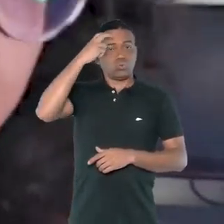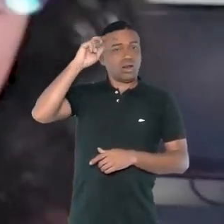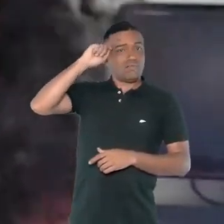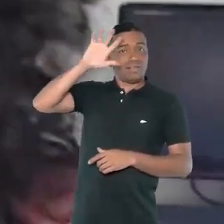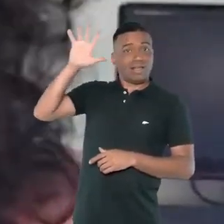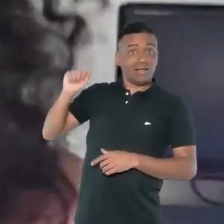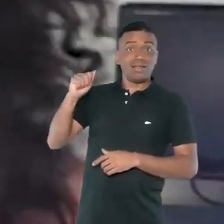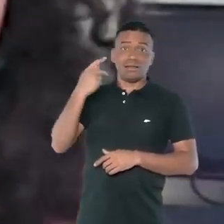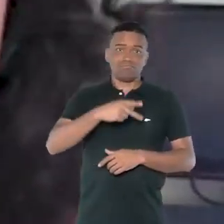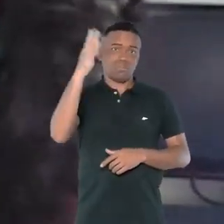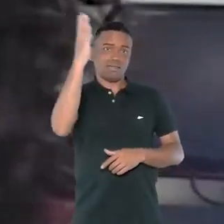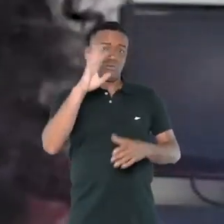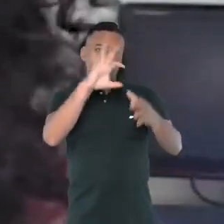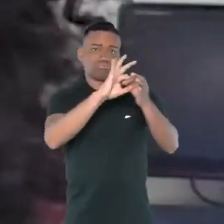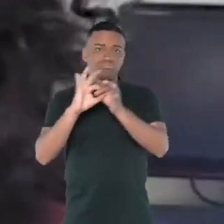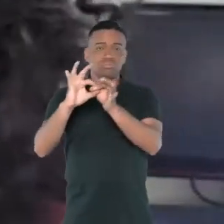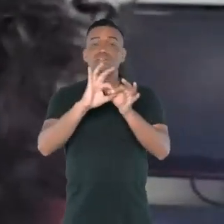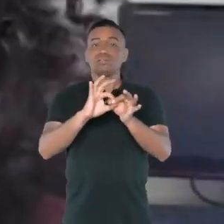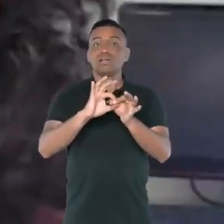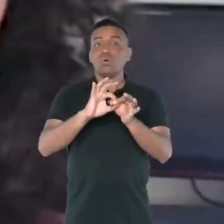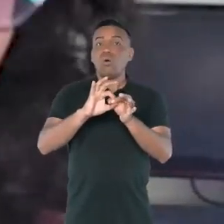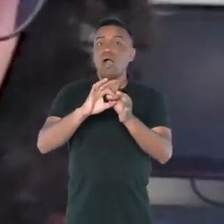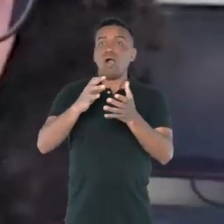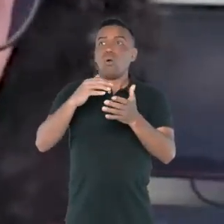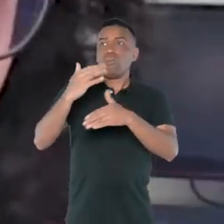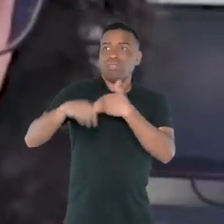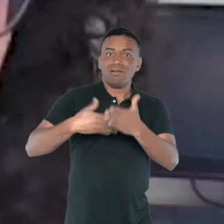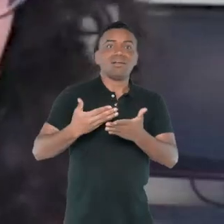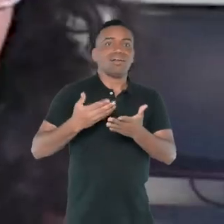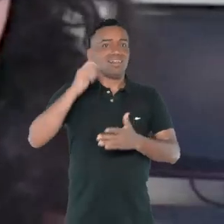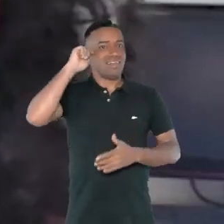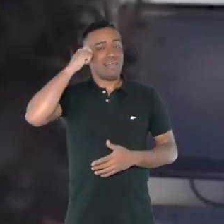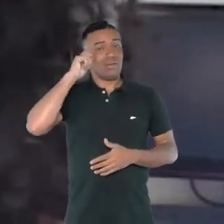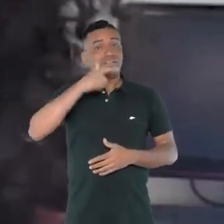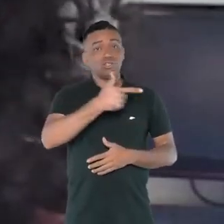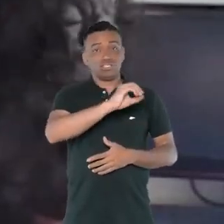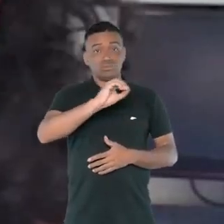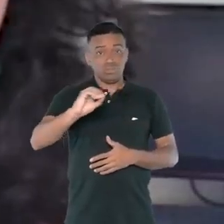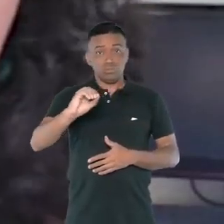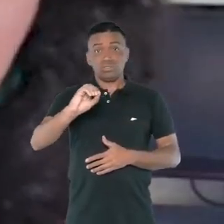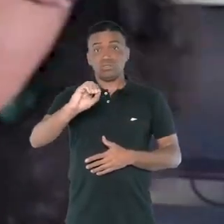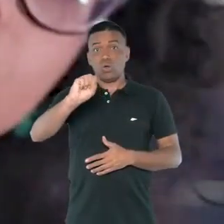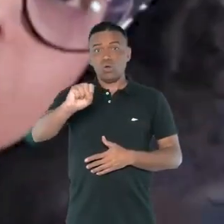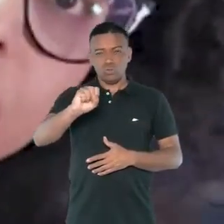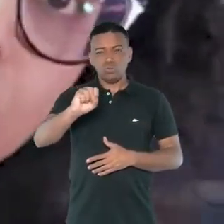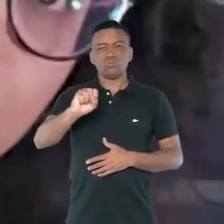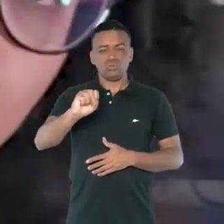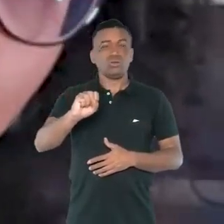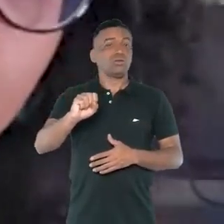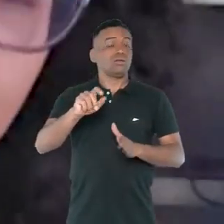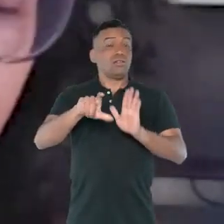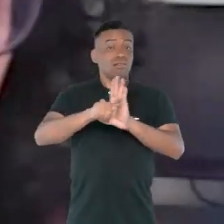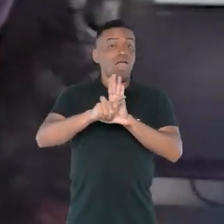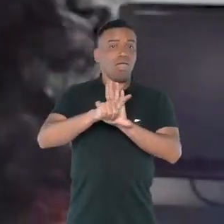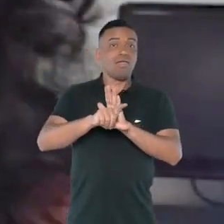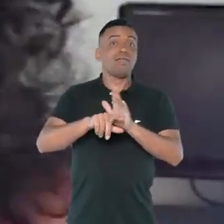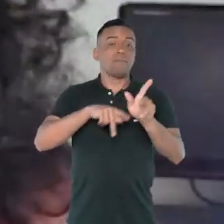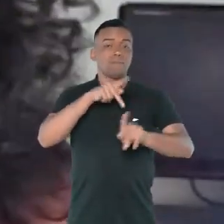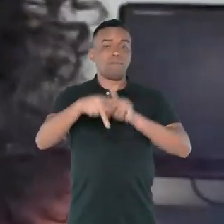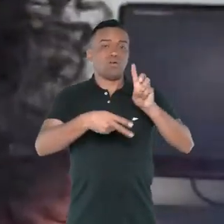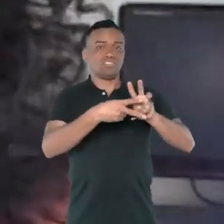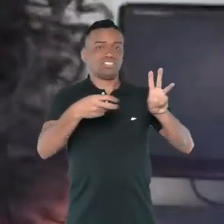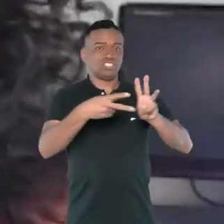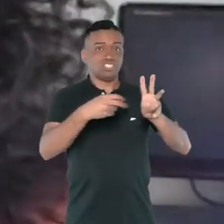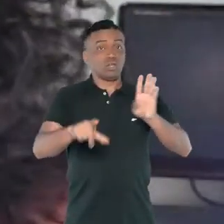e afro-brasileira, história e cultura africana e afro-brasileira, formação do Brasil com a contribuição negra. Depois, em 2008, ela foi atualizada